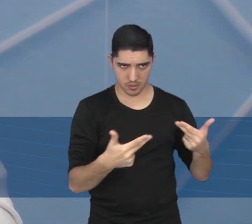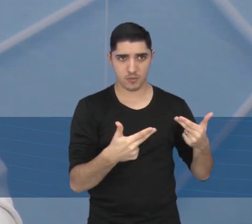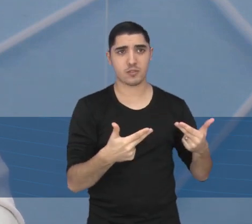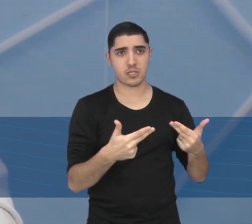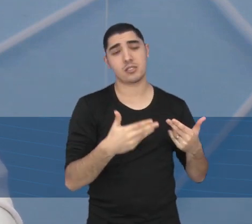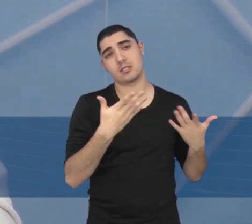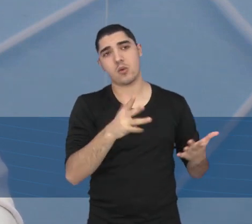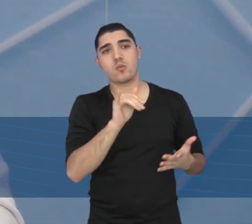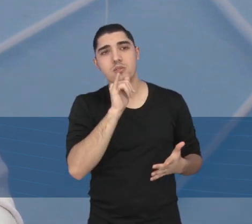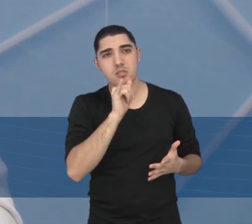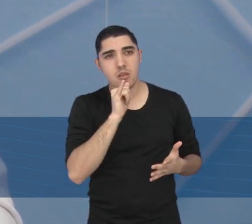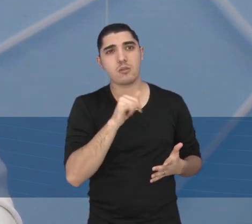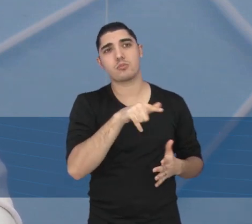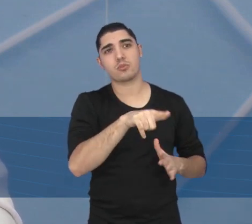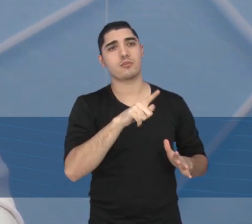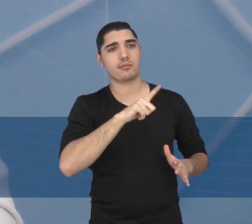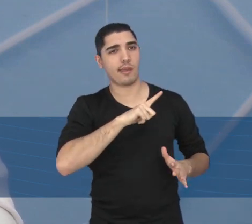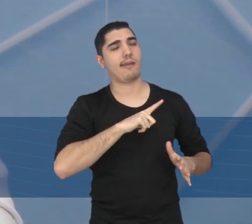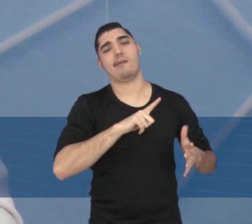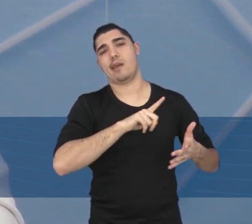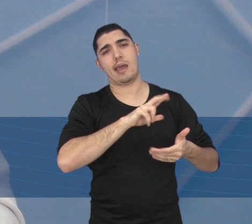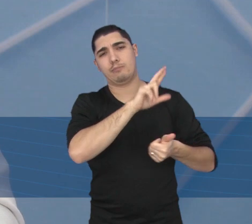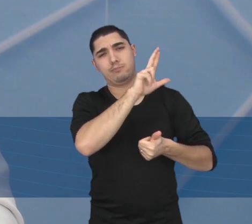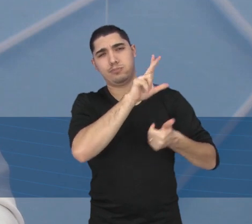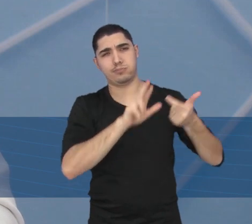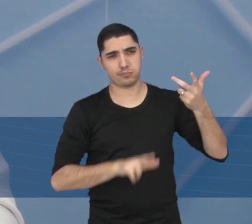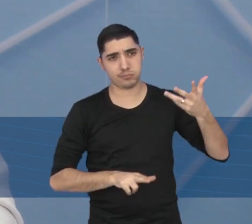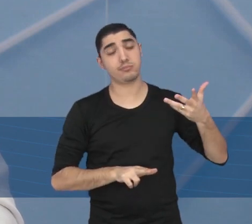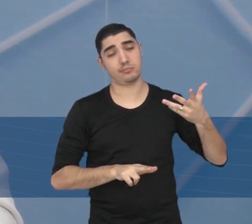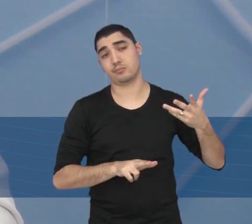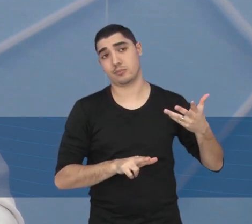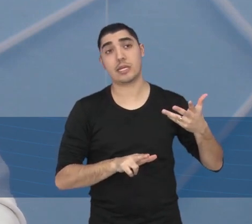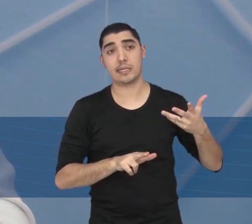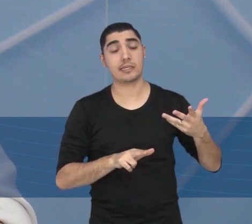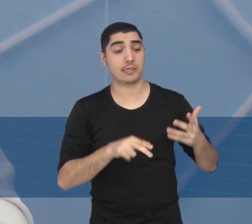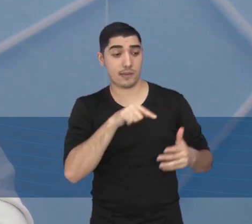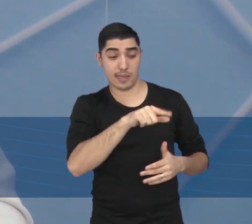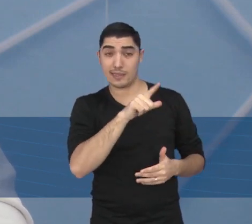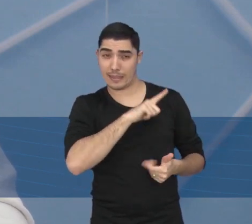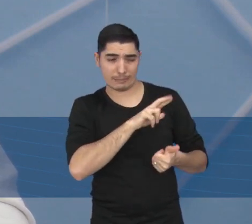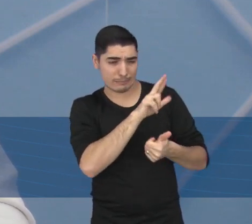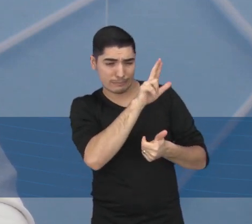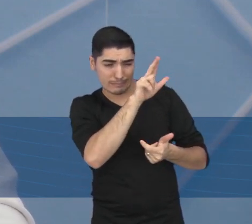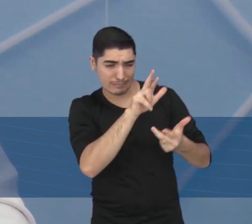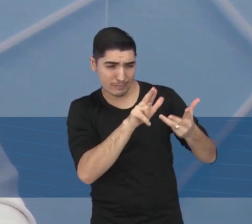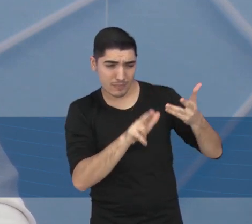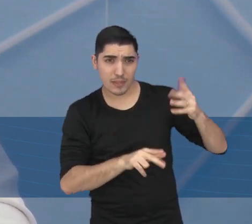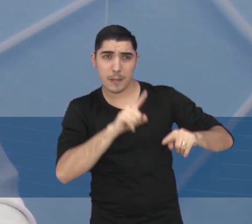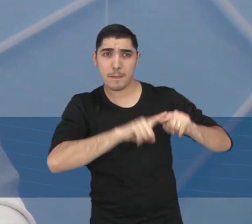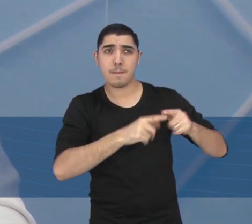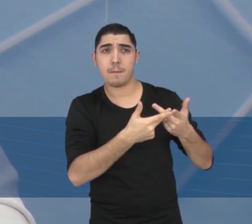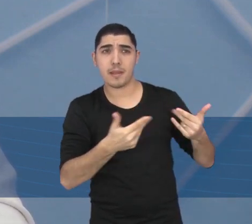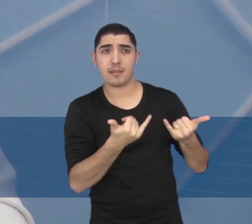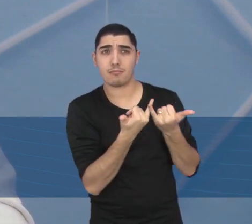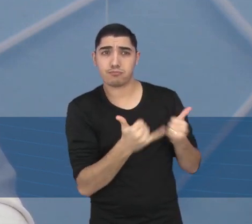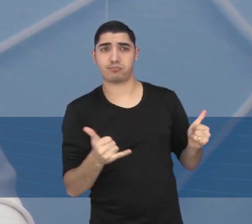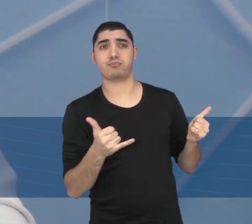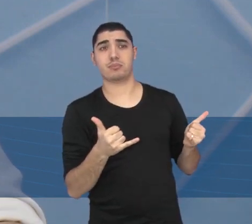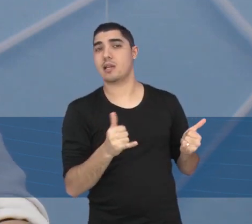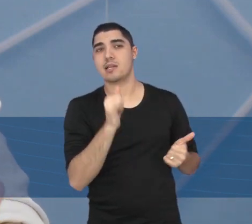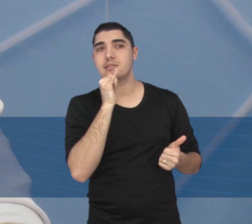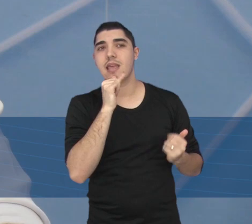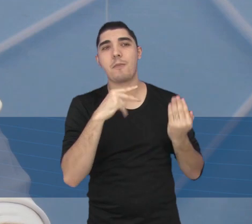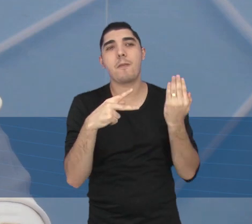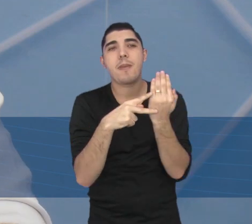Os consumidores e pessoas físicas de casa. E é uma gama muito grande, né? Quando a gente fala de eletroeletrônicos, a gente está pensando desde